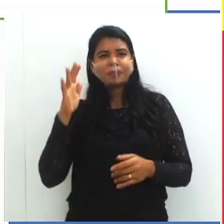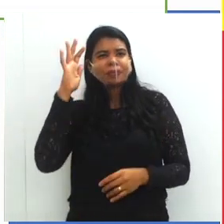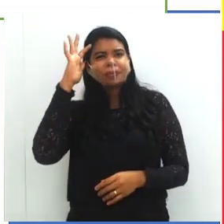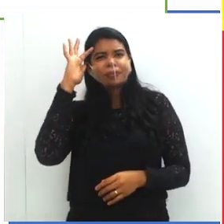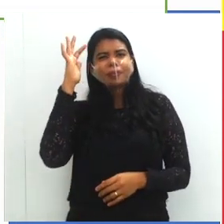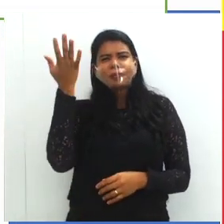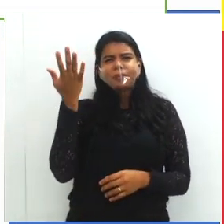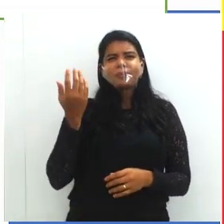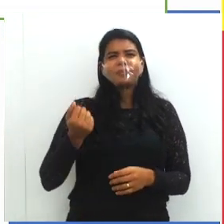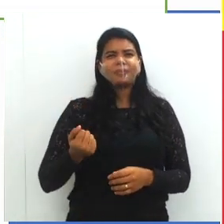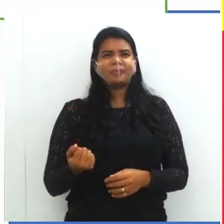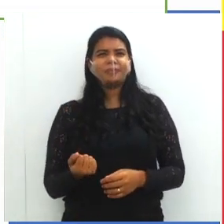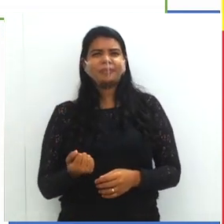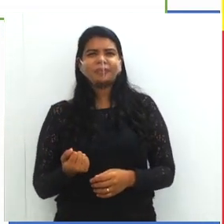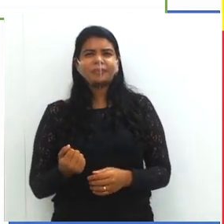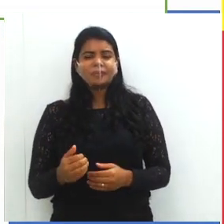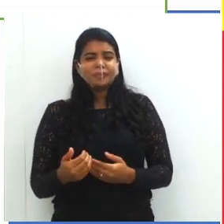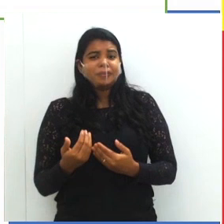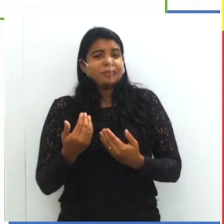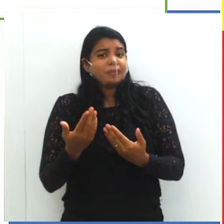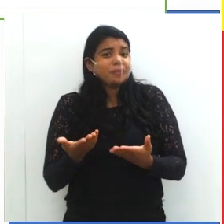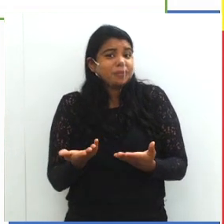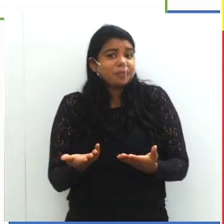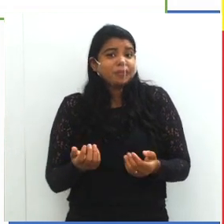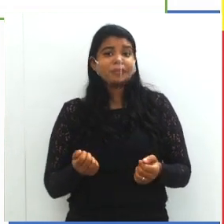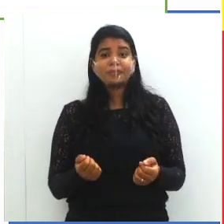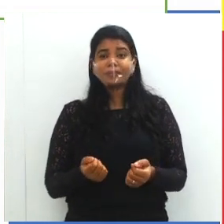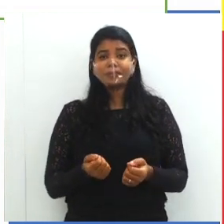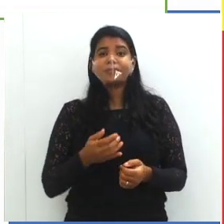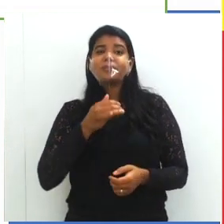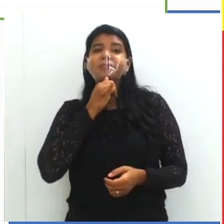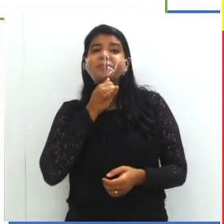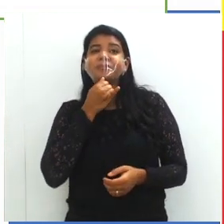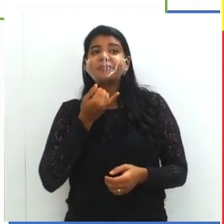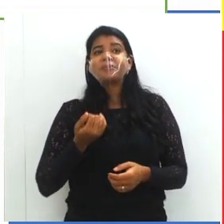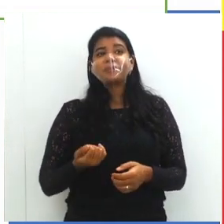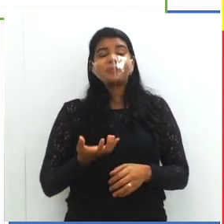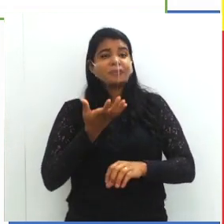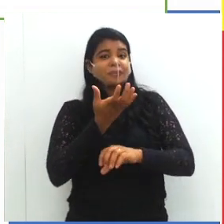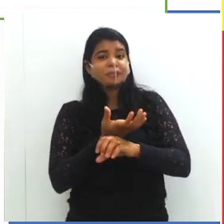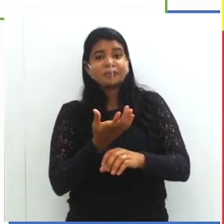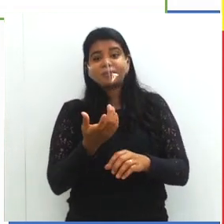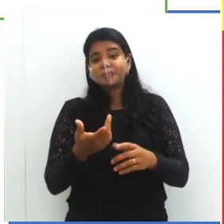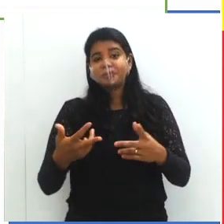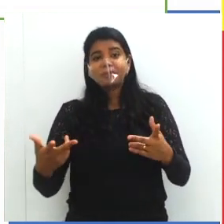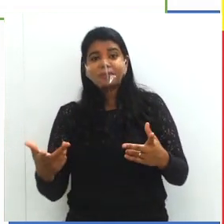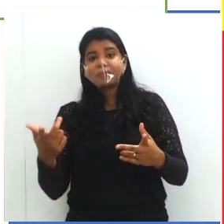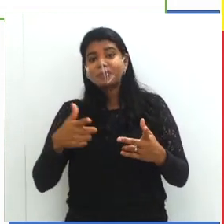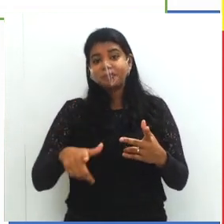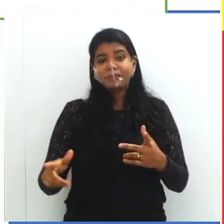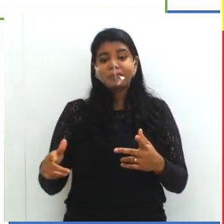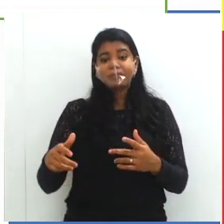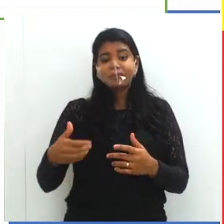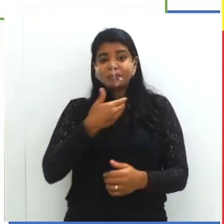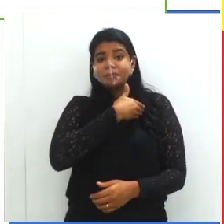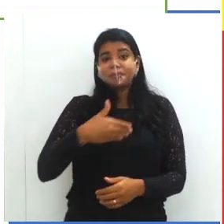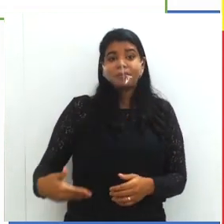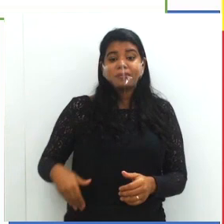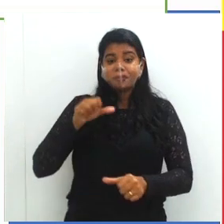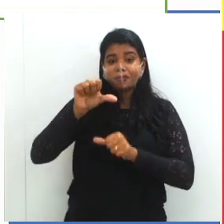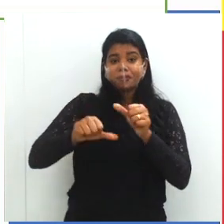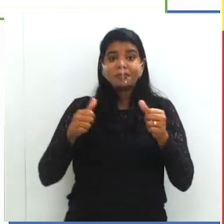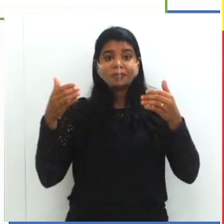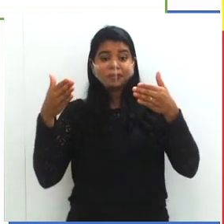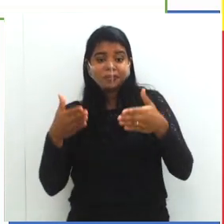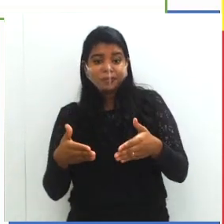governo resolve investir muito em uma determinada área. Depois vem outro governo e muda o